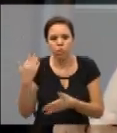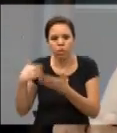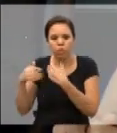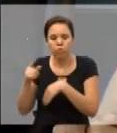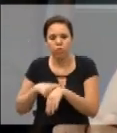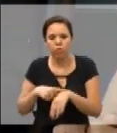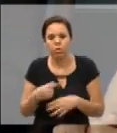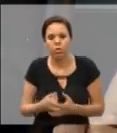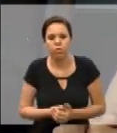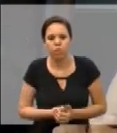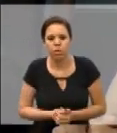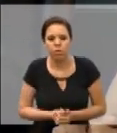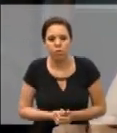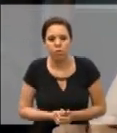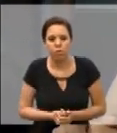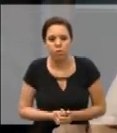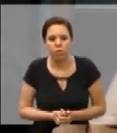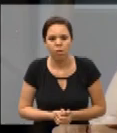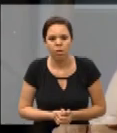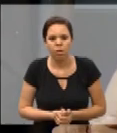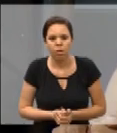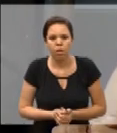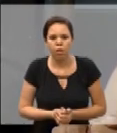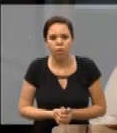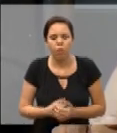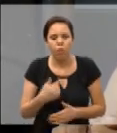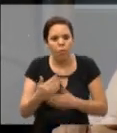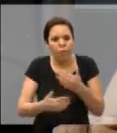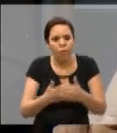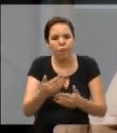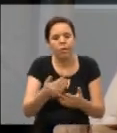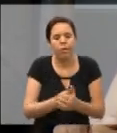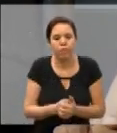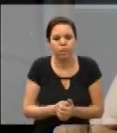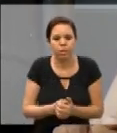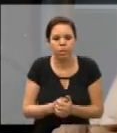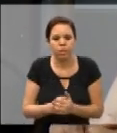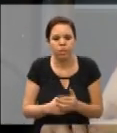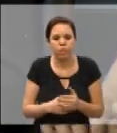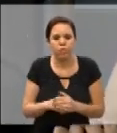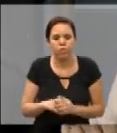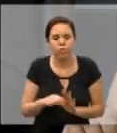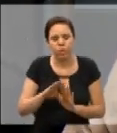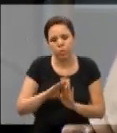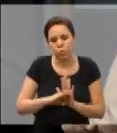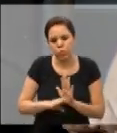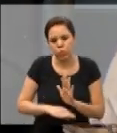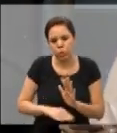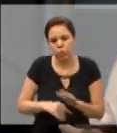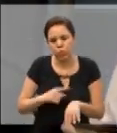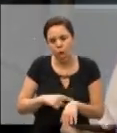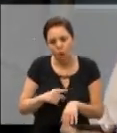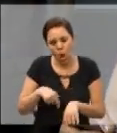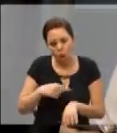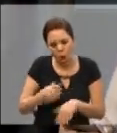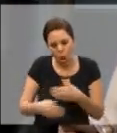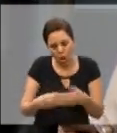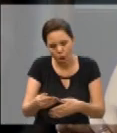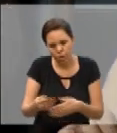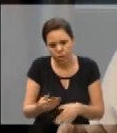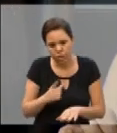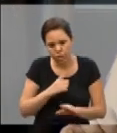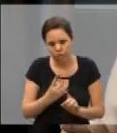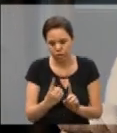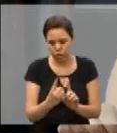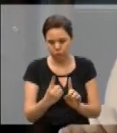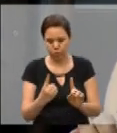tempo. Mas foi meio que numa ordem cronológica mesmo. Então, a gente tinha uma certa